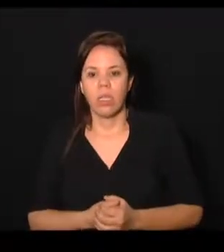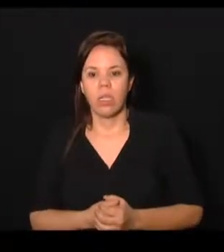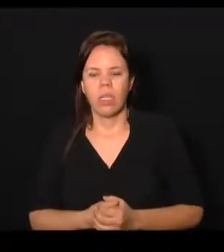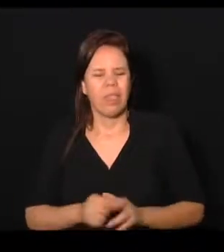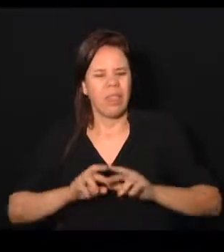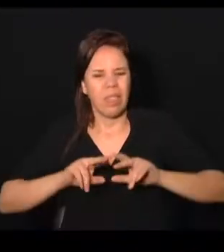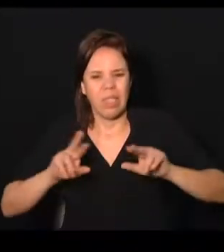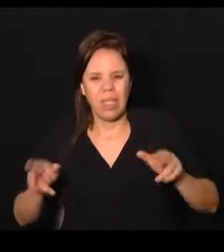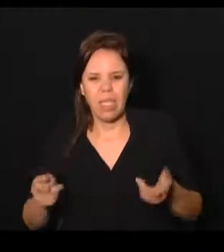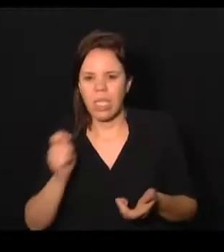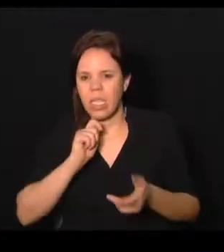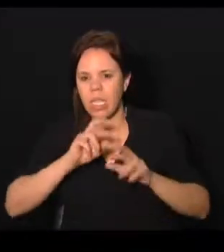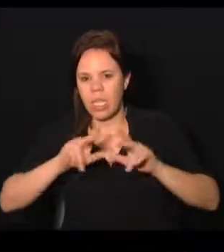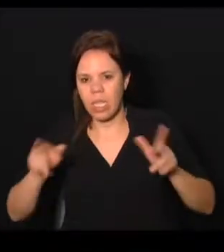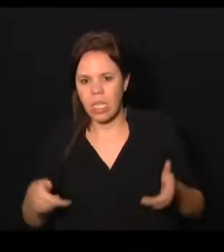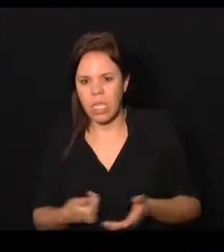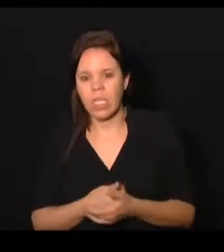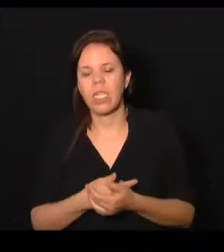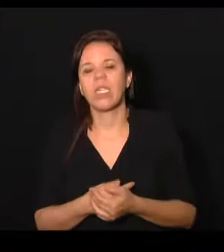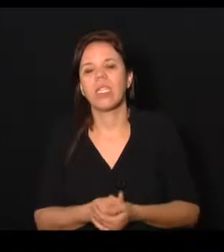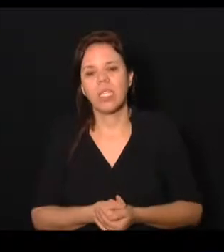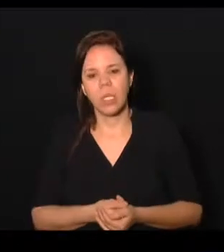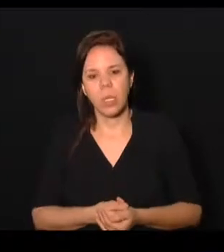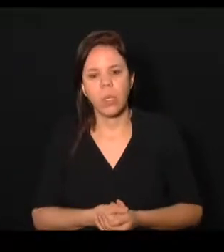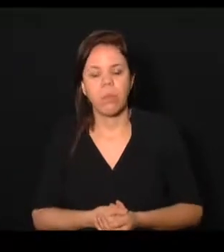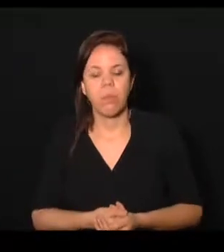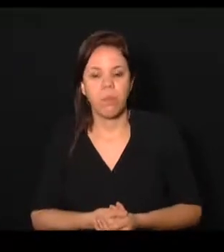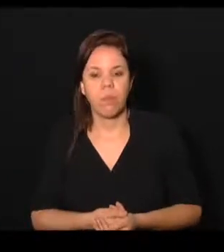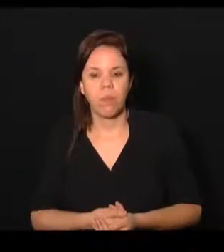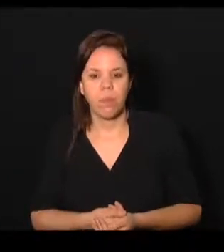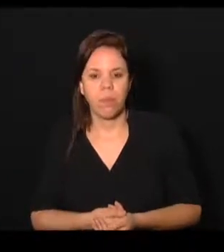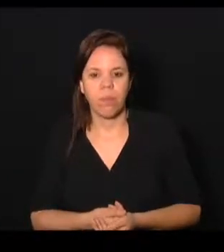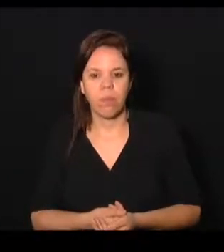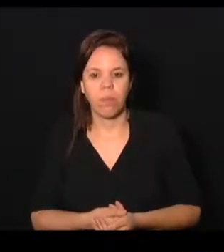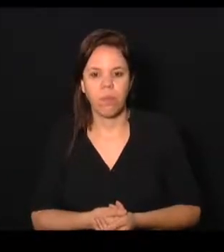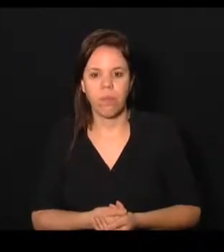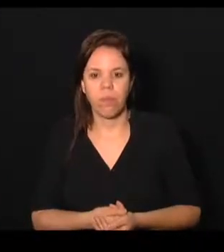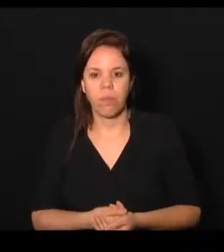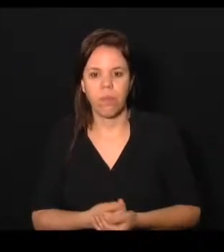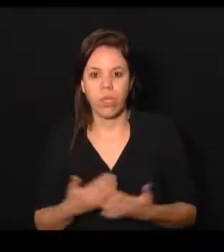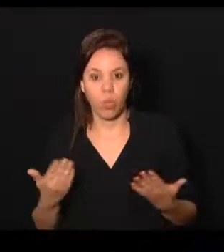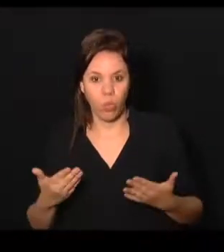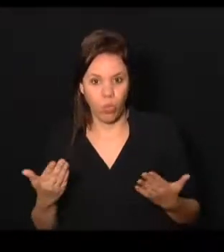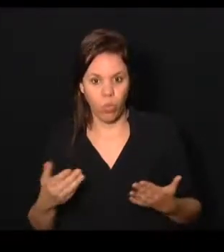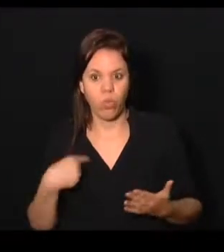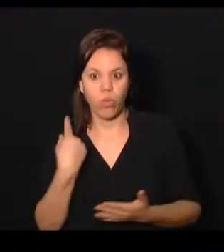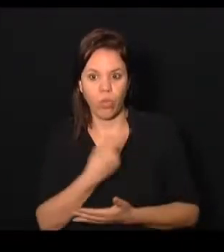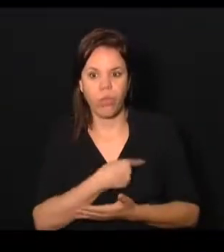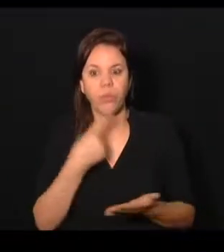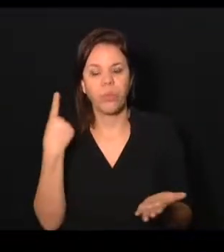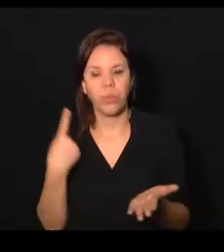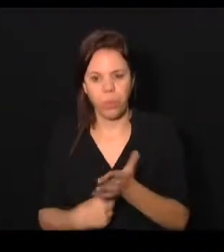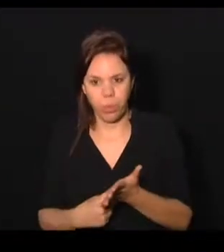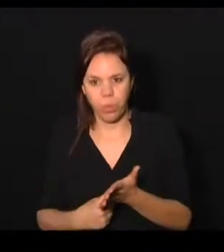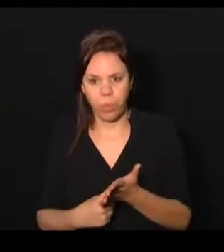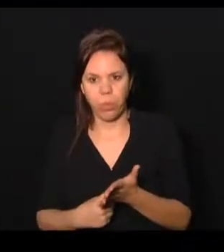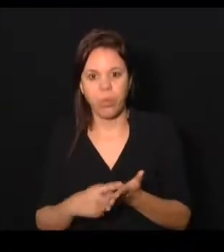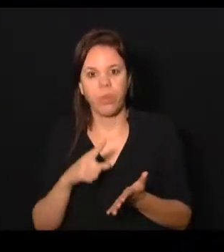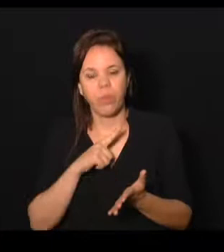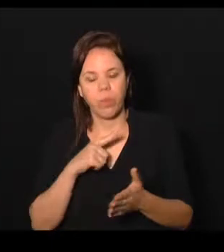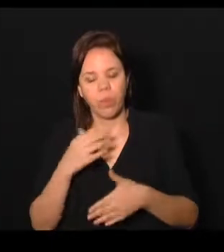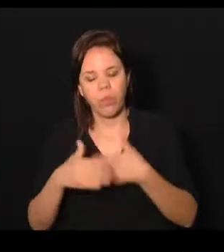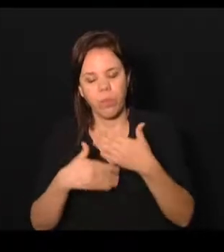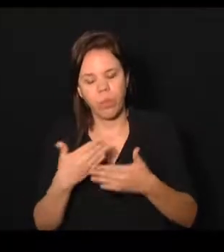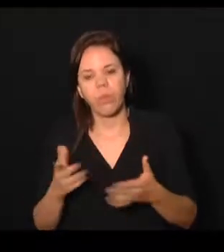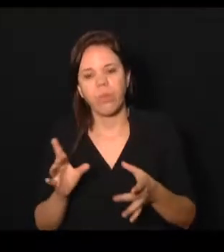em drogas, né, em anestesia e tal. Então, hoje a gente conta com uma rede de